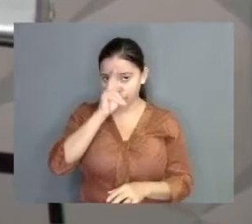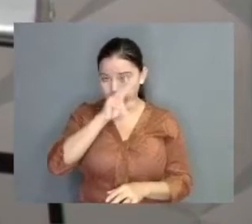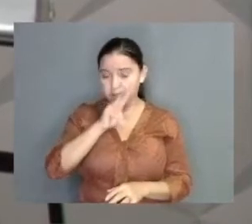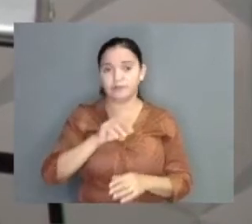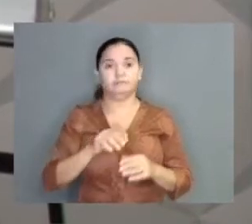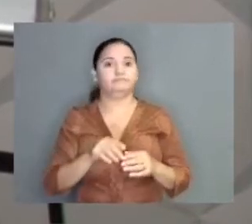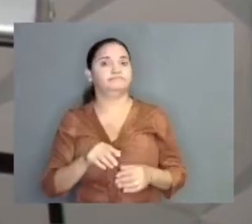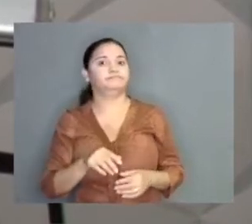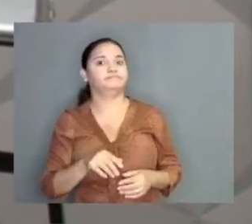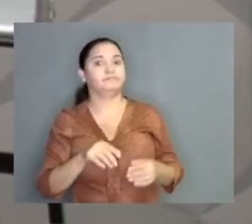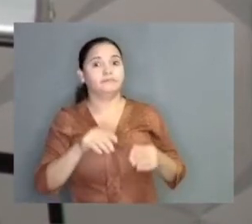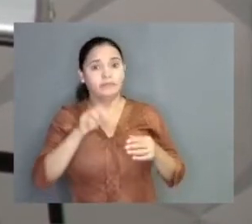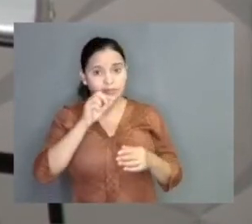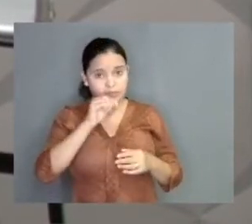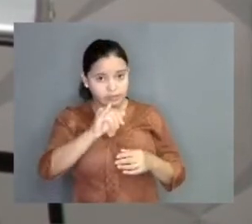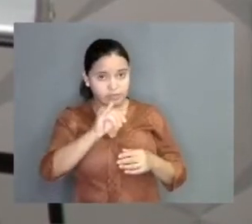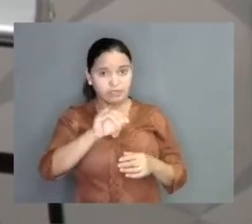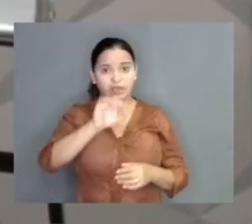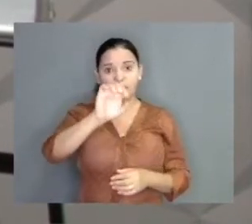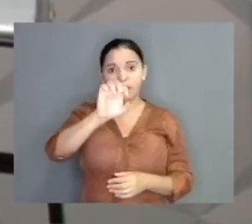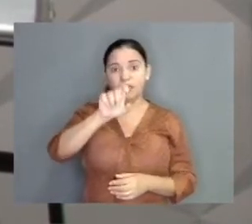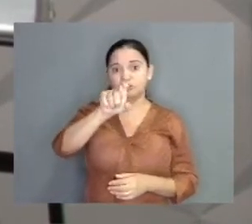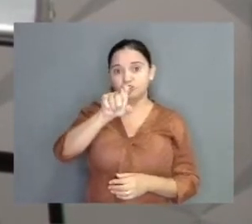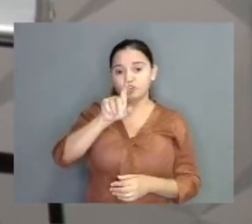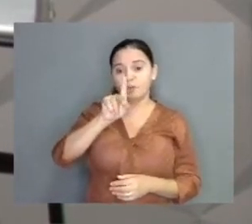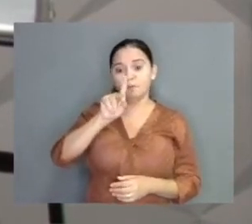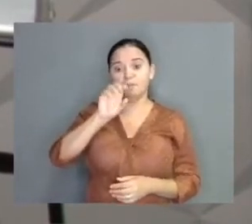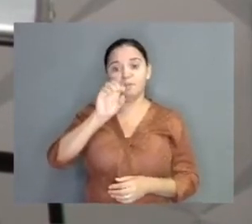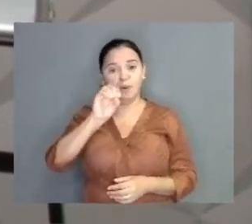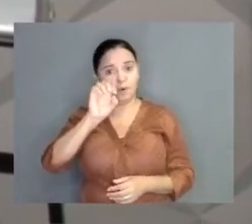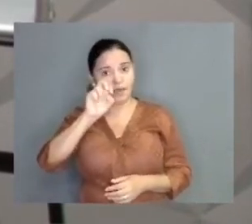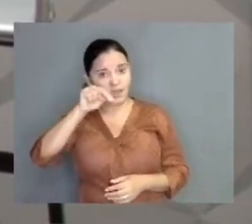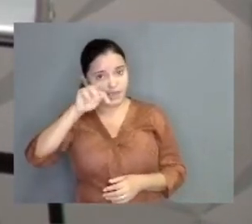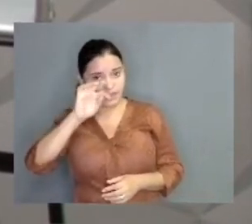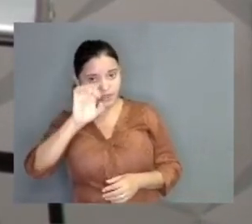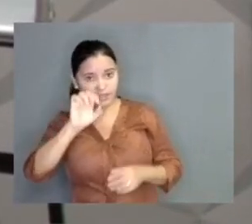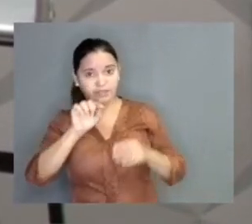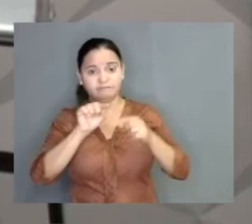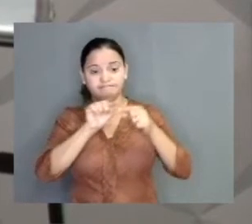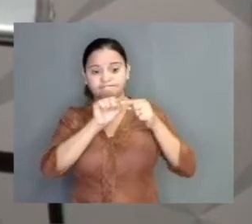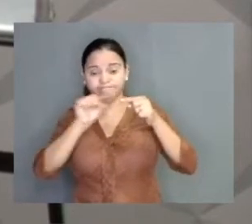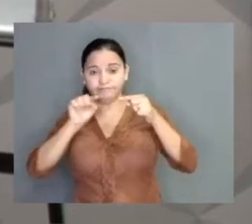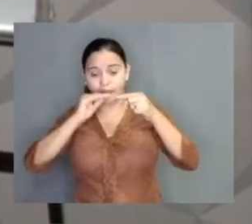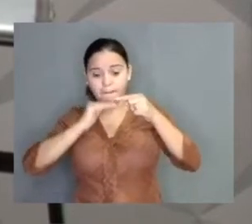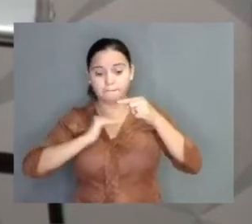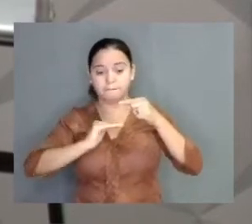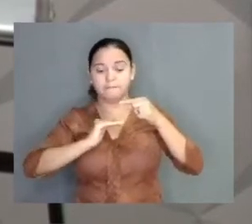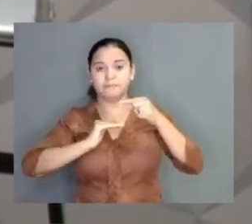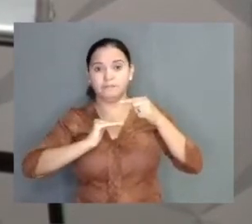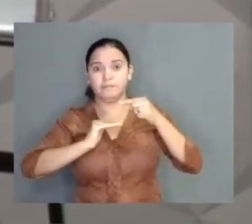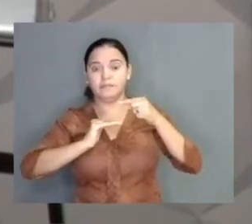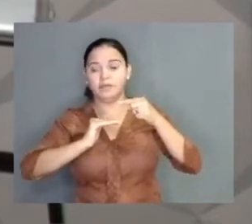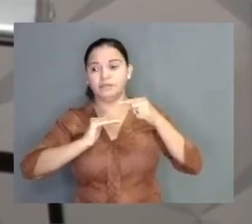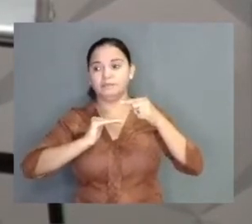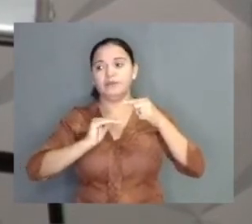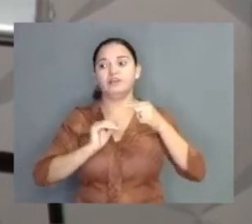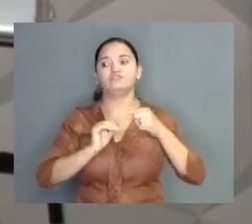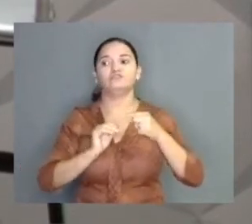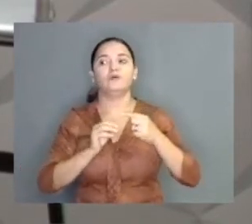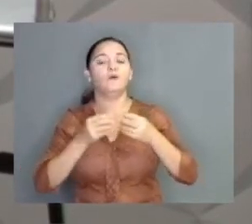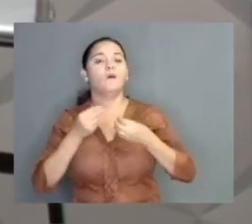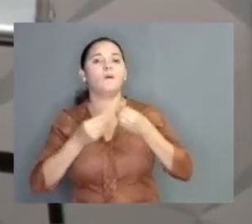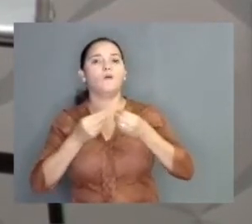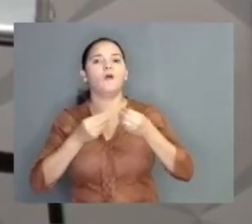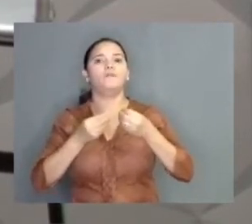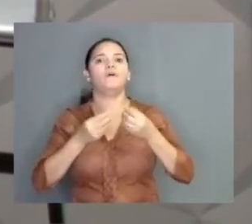parte de baixo, ele já sofreu o efeito da inversão no caminho de ida? Então agora a gente vai fazer o